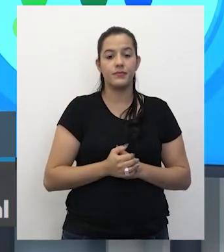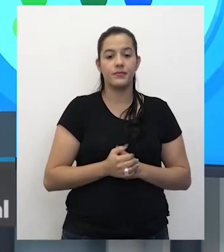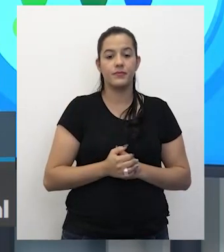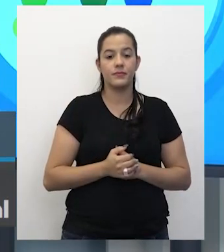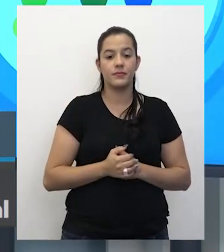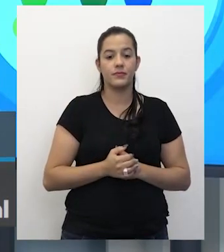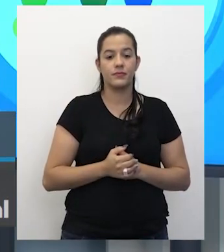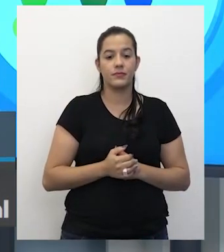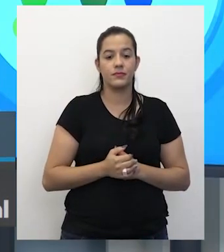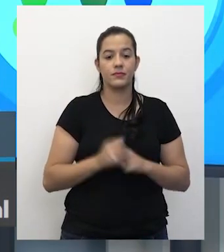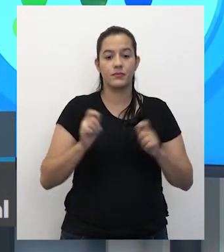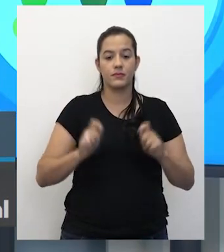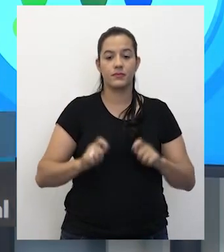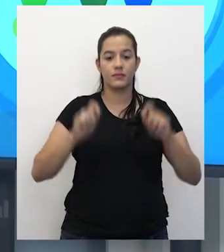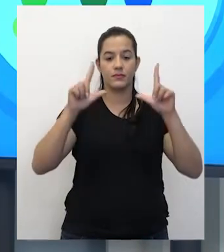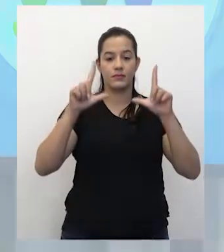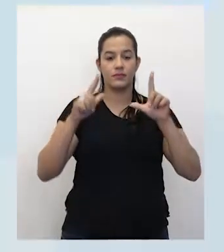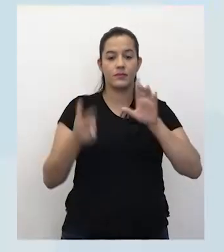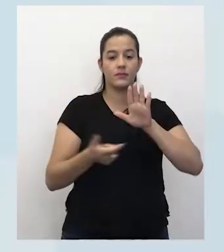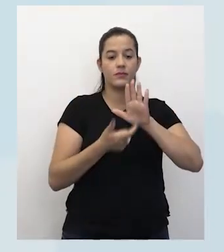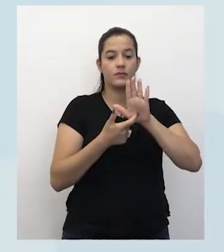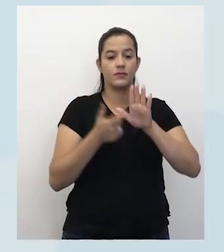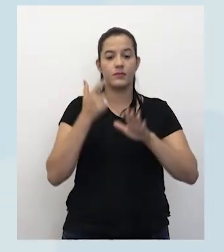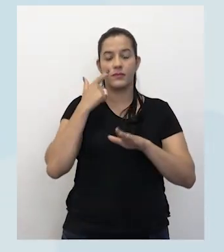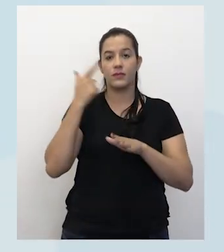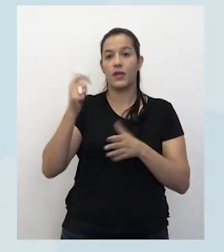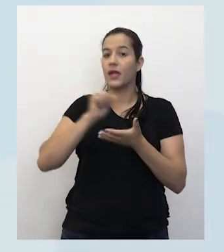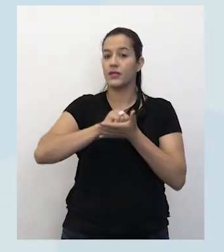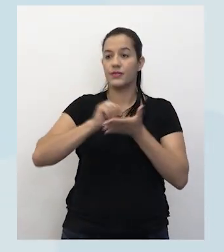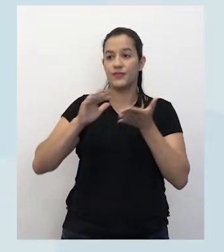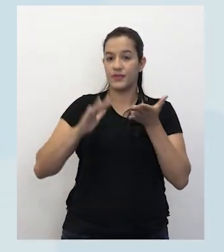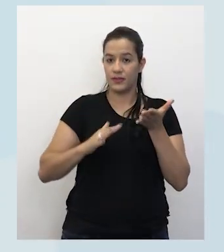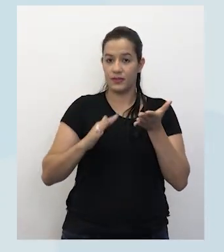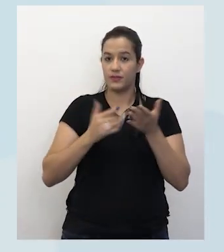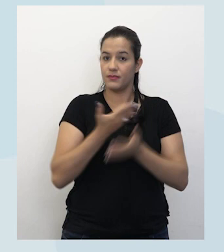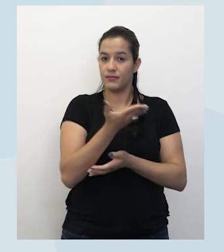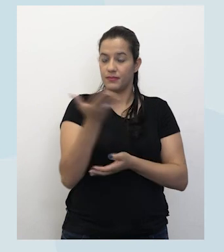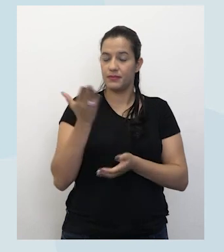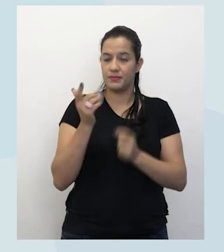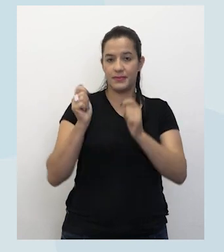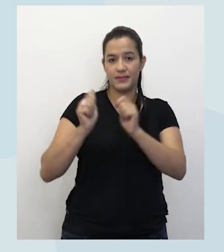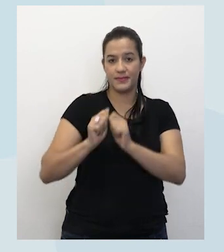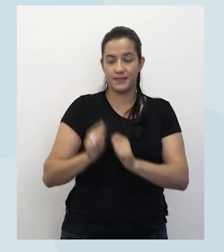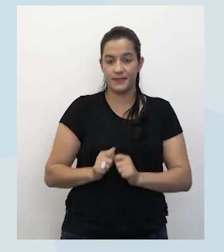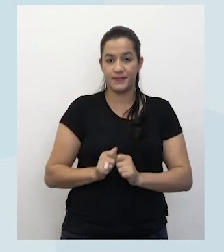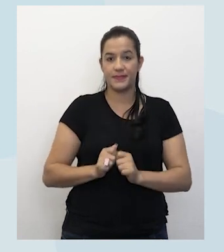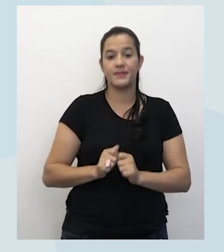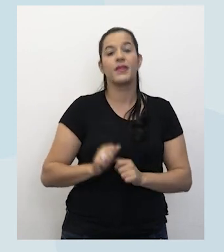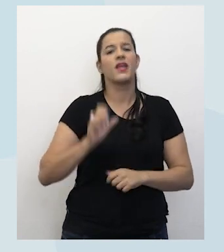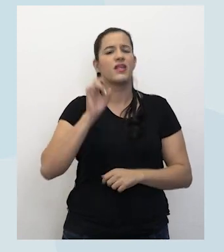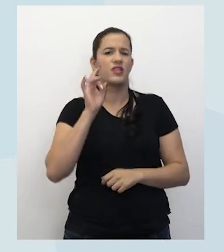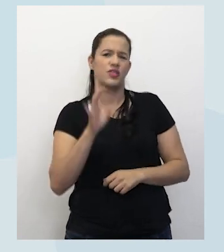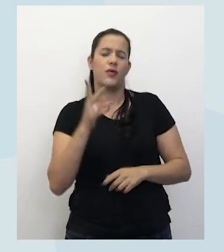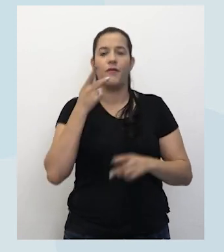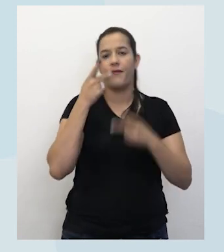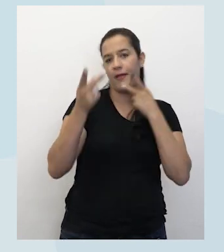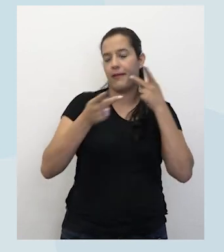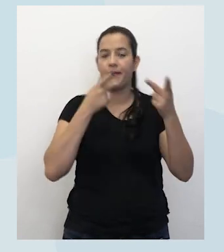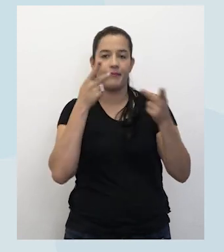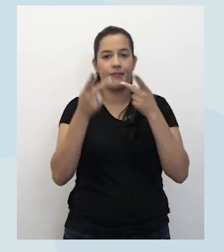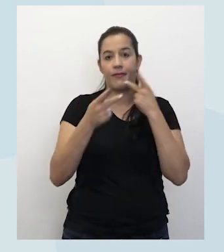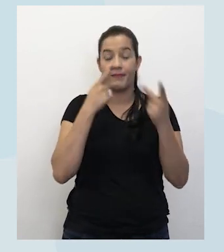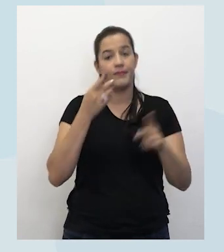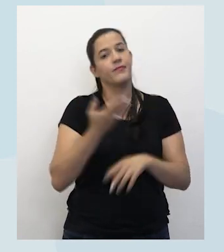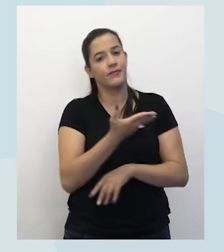Vamos lá? Na próxima tela, por gentileza, eu vou propor uma atividade, porque também a gente não vai só ficar ouvindo a professora